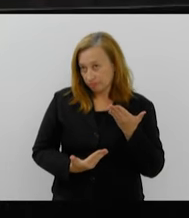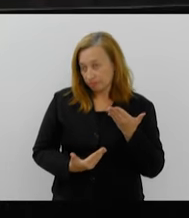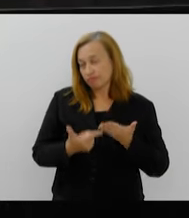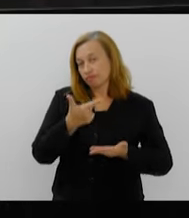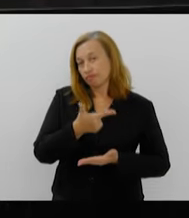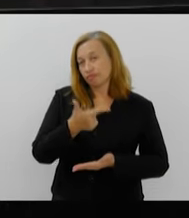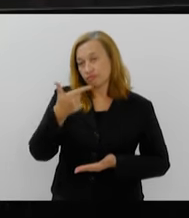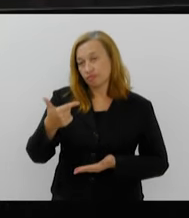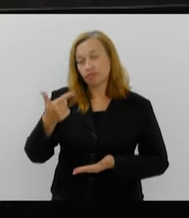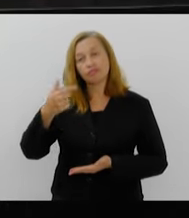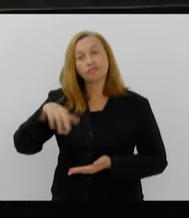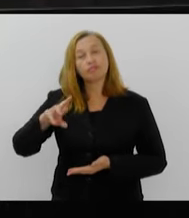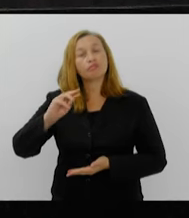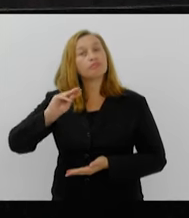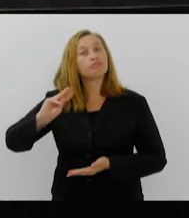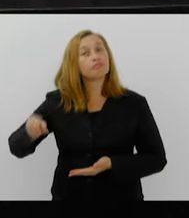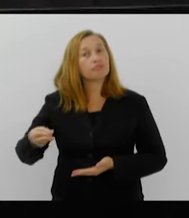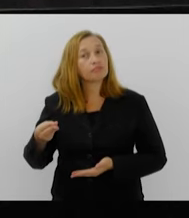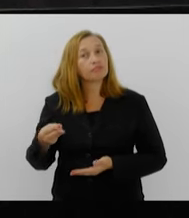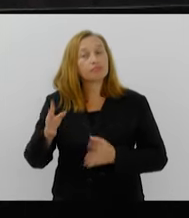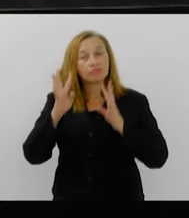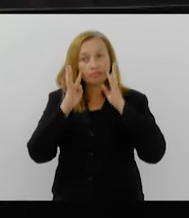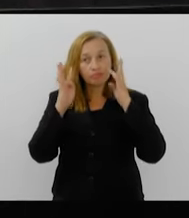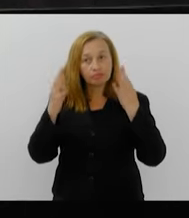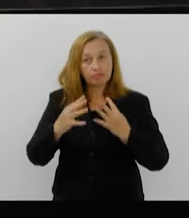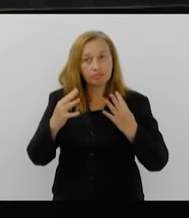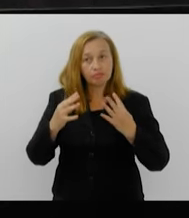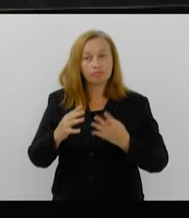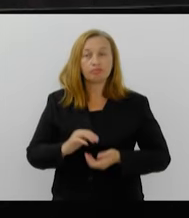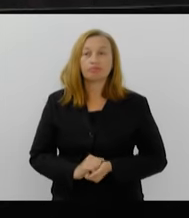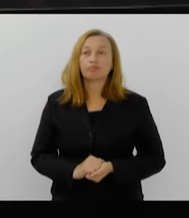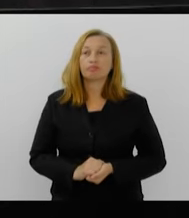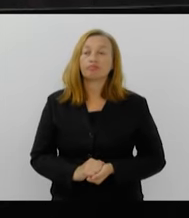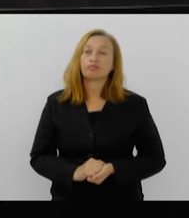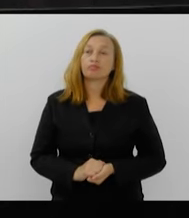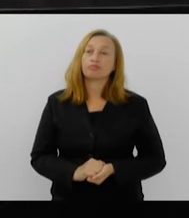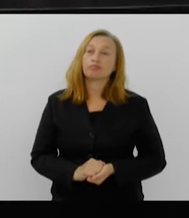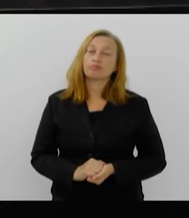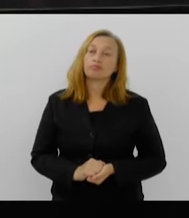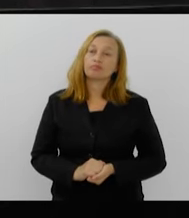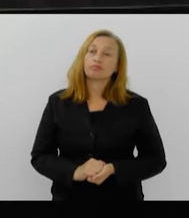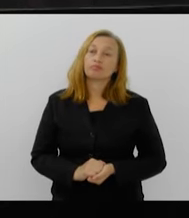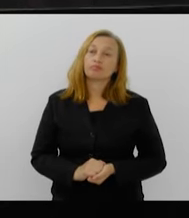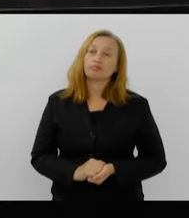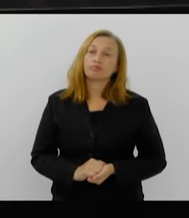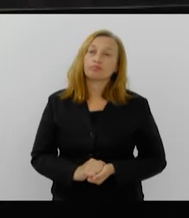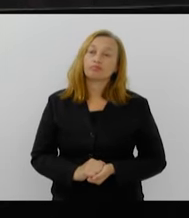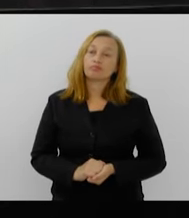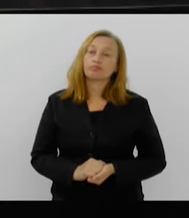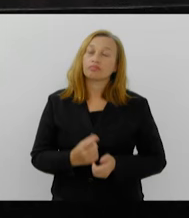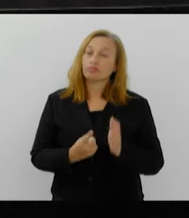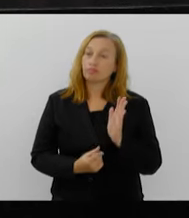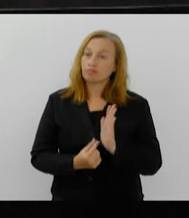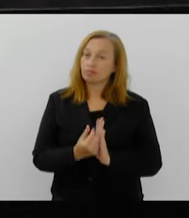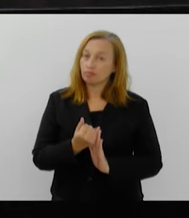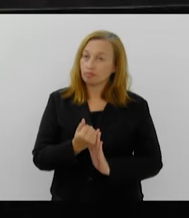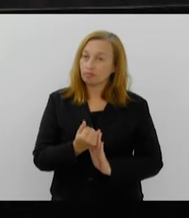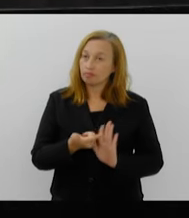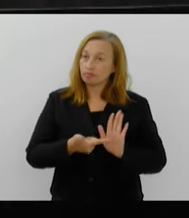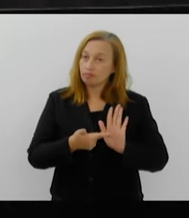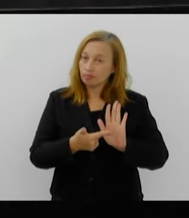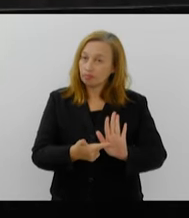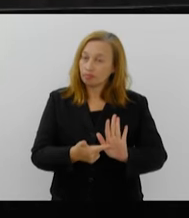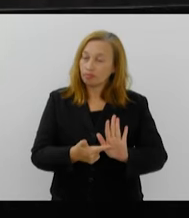22 bilhões, nos chama a atenção as disparidades que a peça orçamentária apresenta e